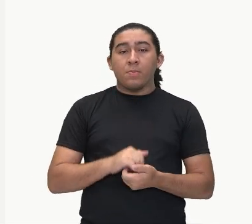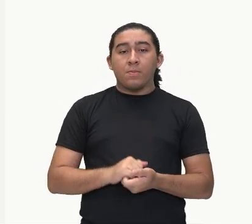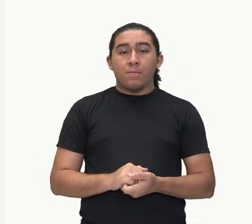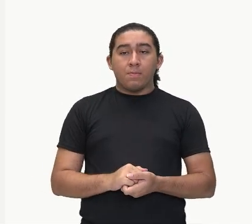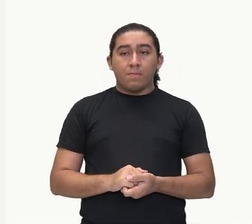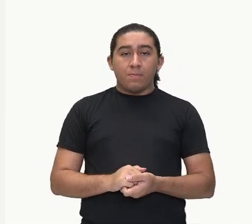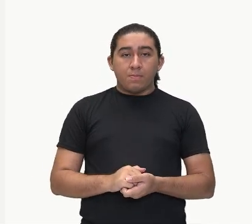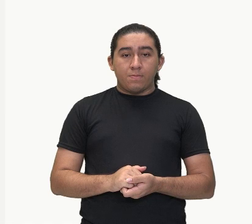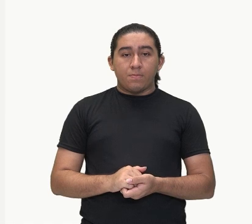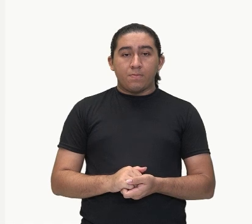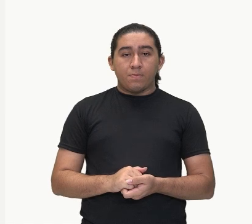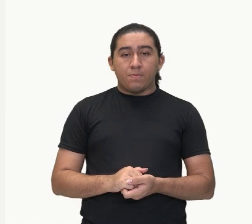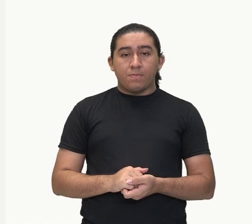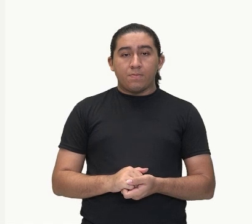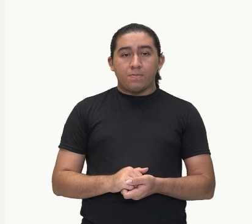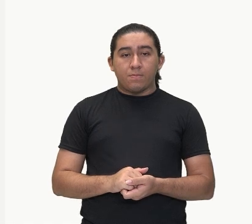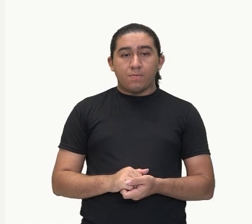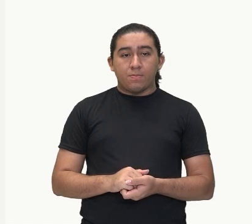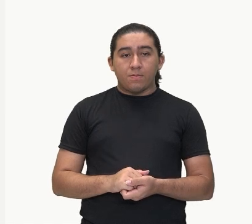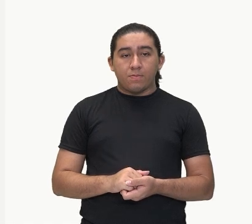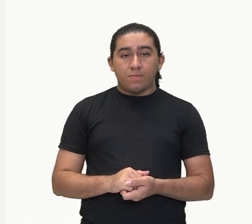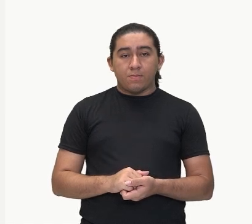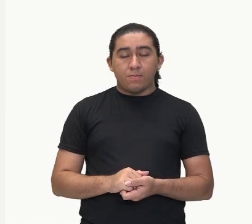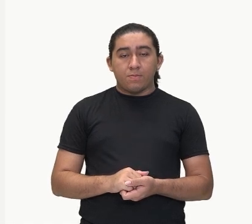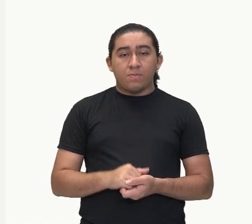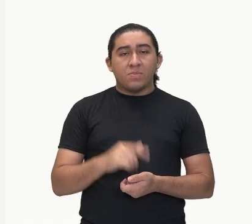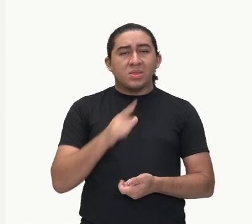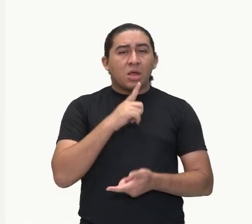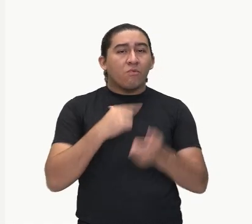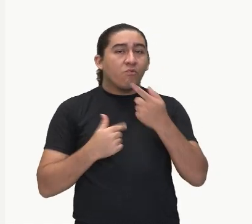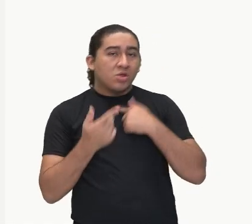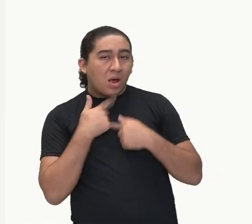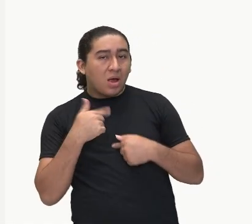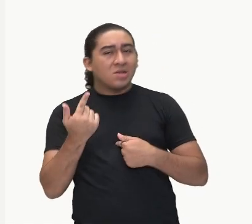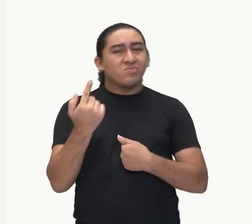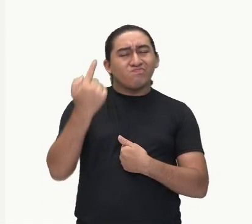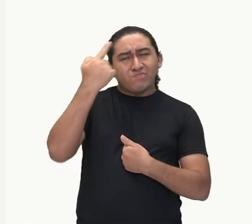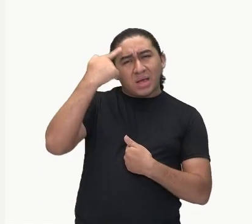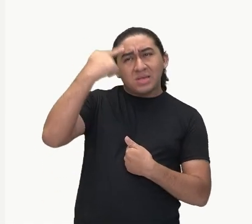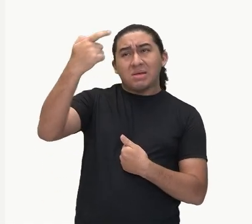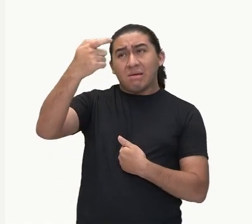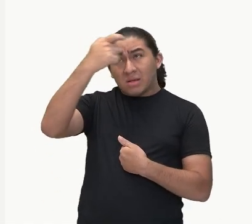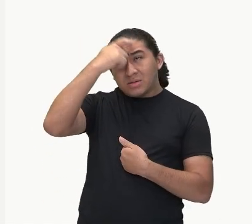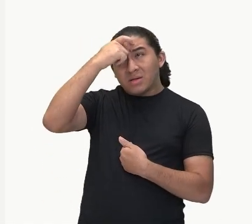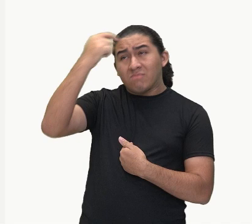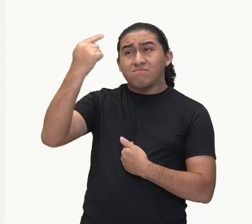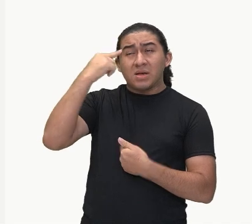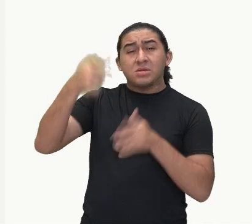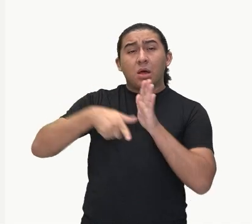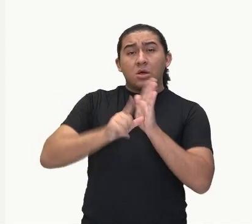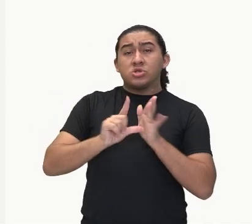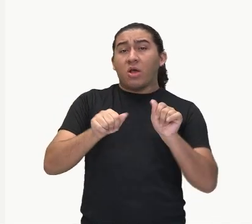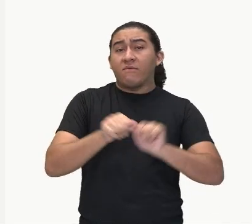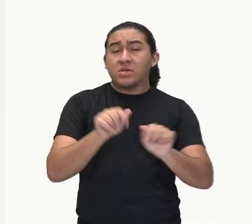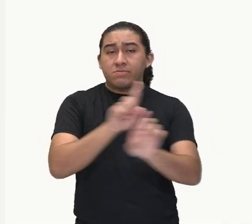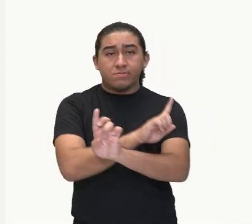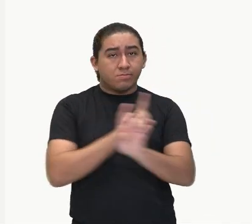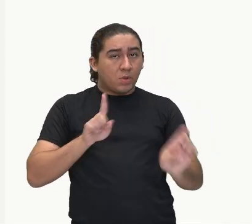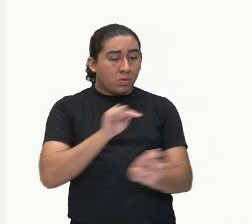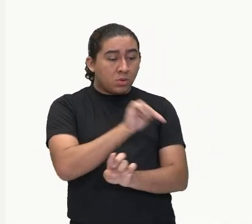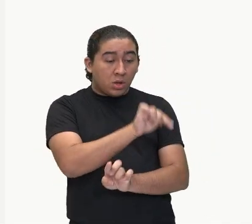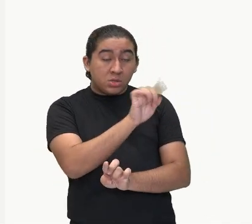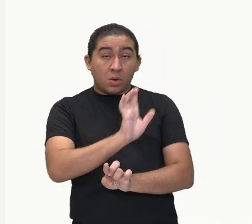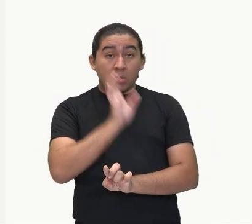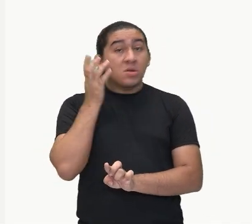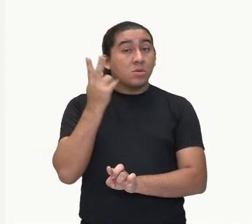faz, né? Pelos instintos, tem vontade, não pensa, não vai pela razão. Isso acontece aqui no naturalismo,